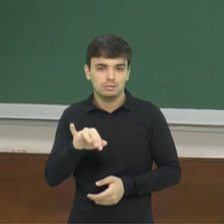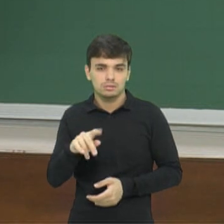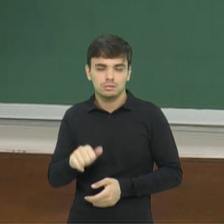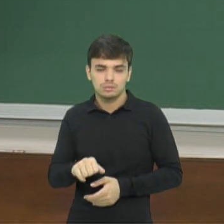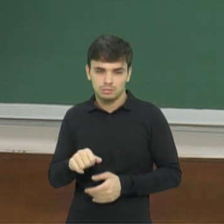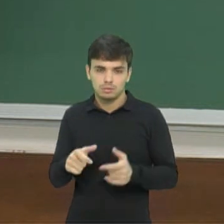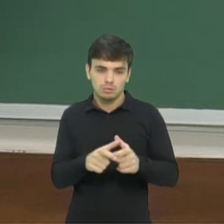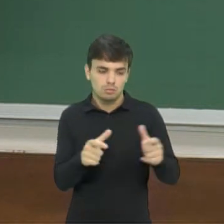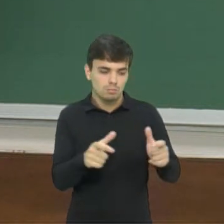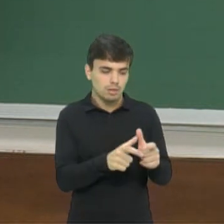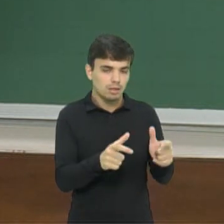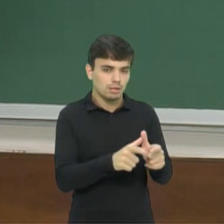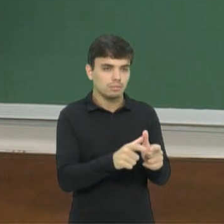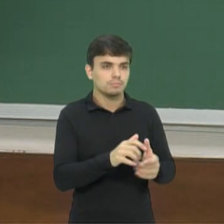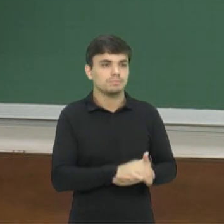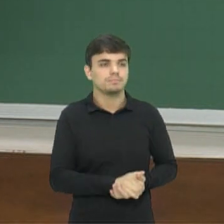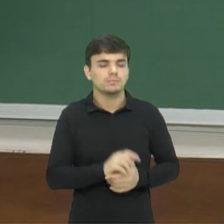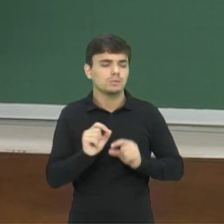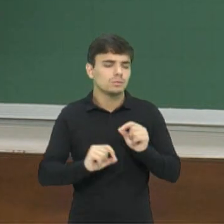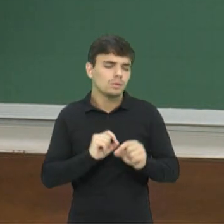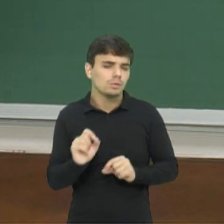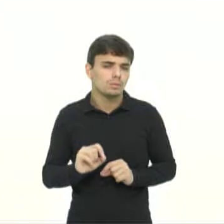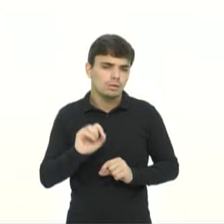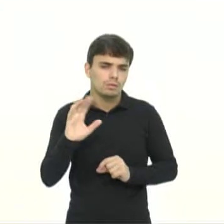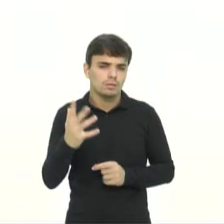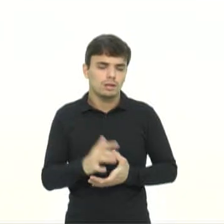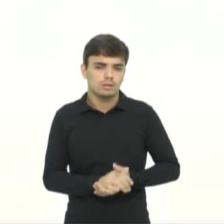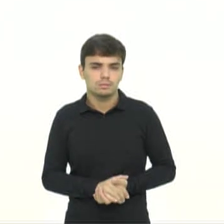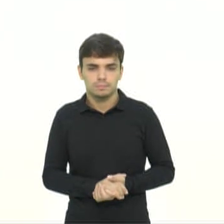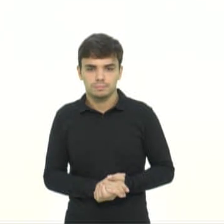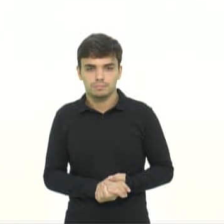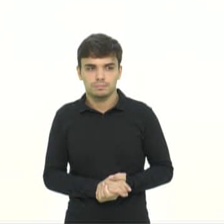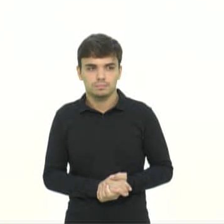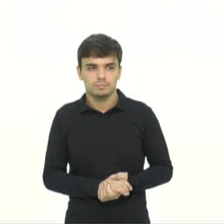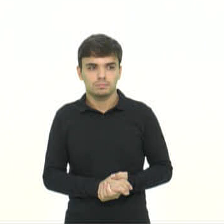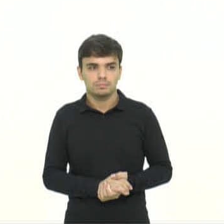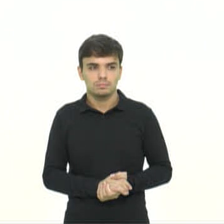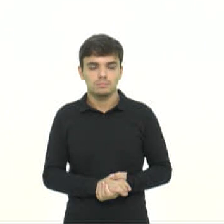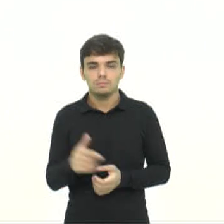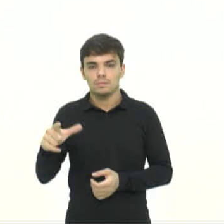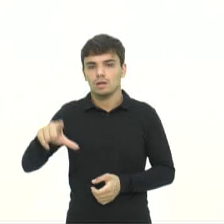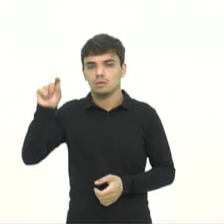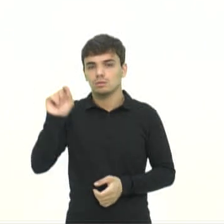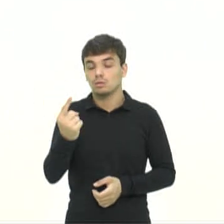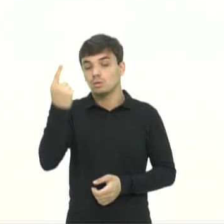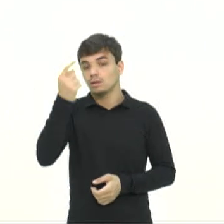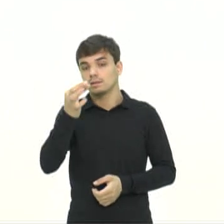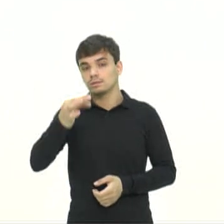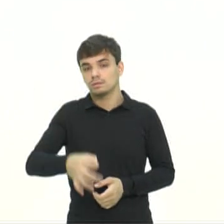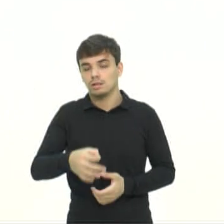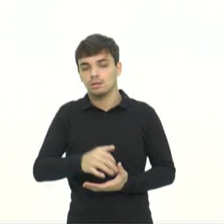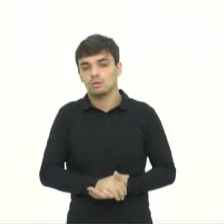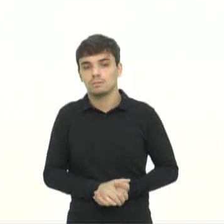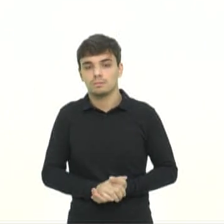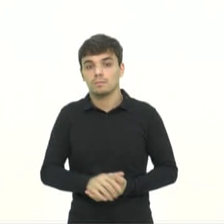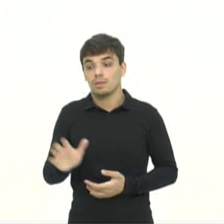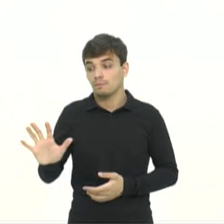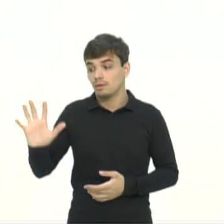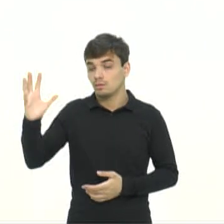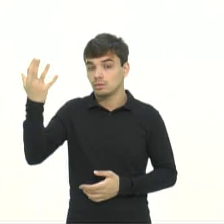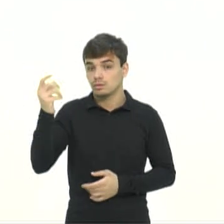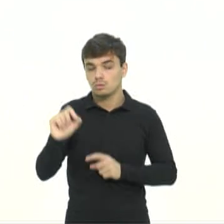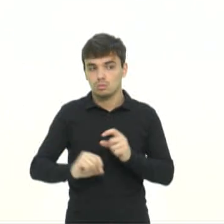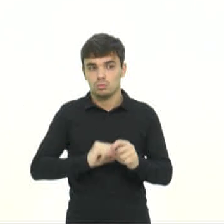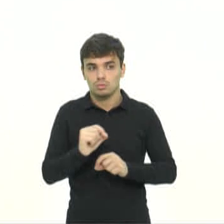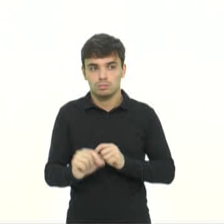de copépodo, certo? Então, o que vai acontecer? Ó? Das alternativas, a única correta é que está dizendo aqui, ó, que vai ocorrer,